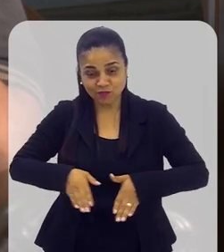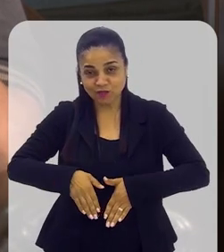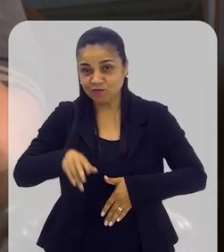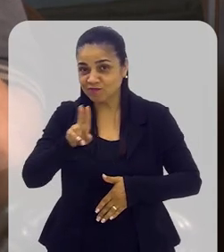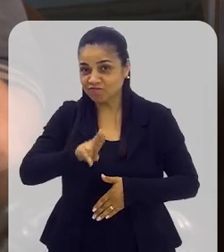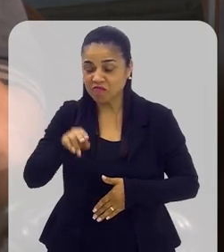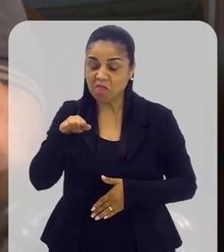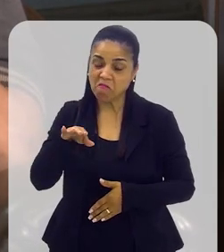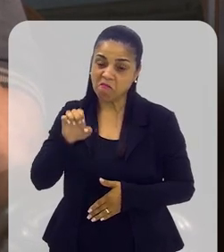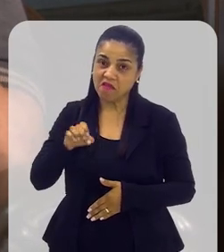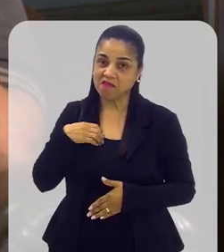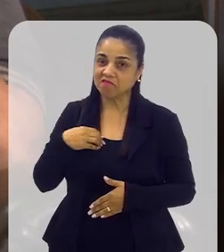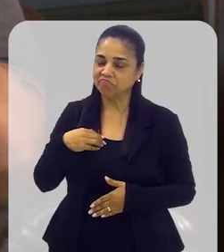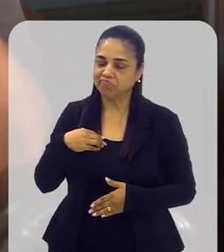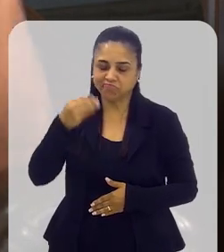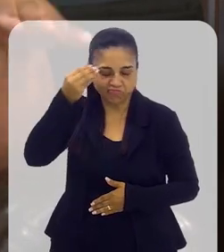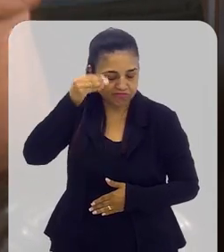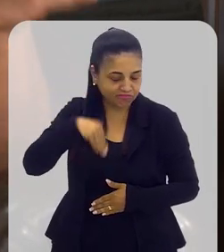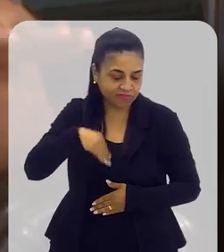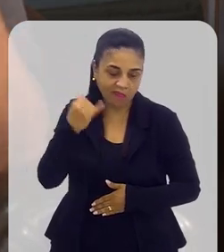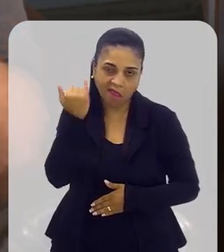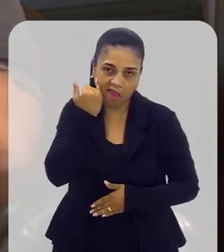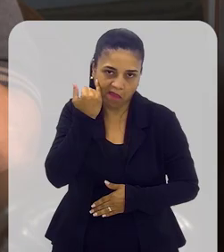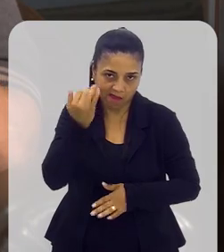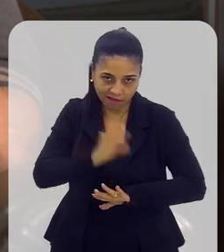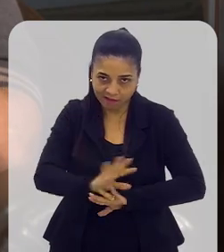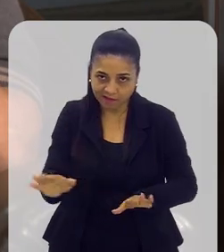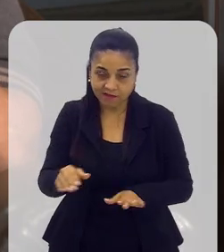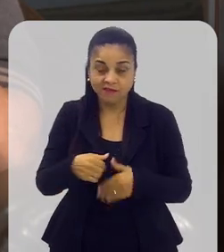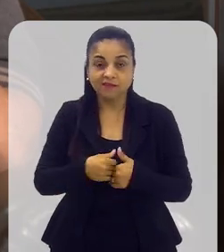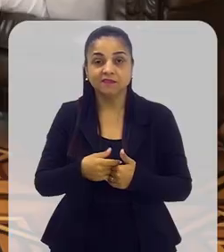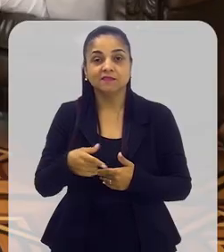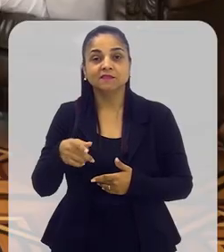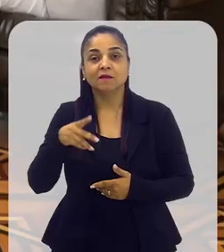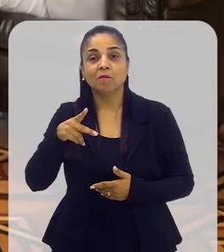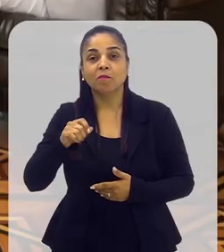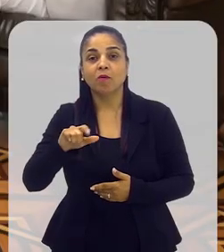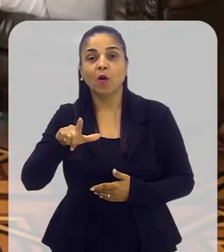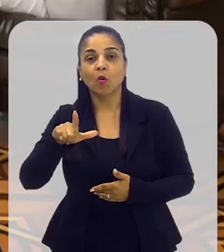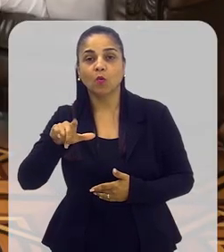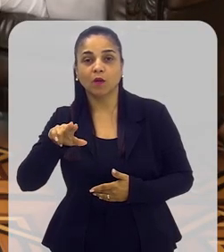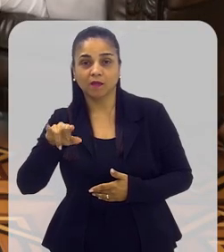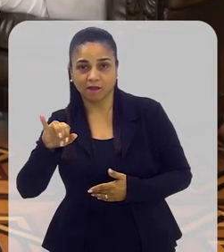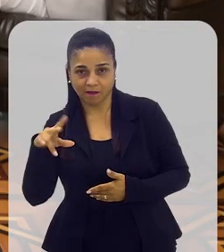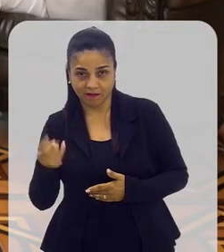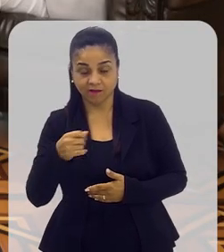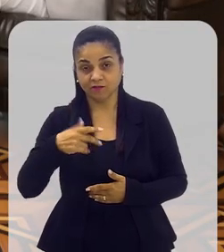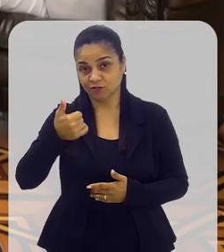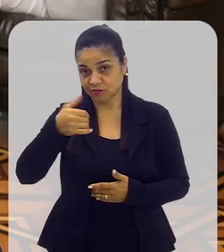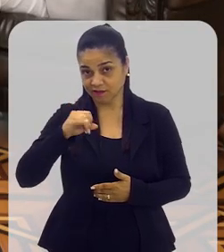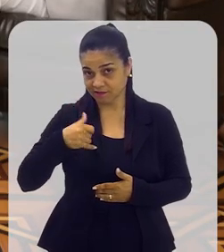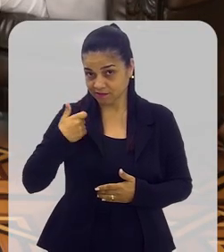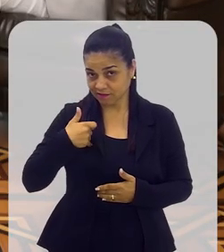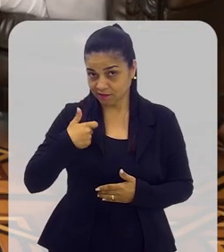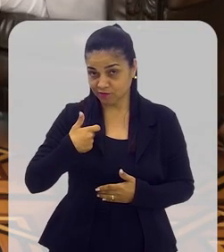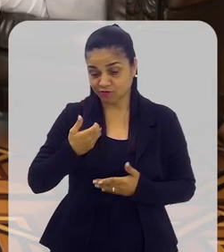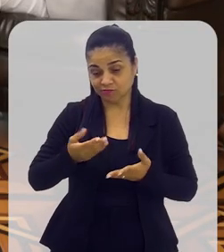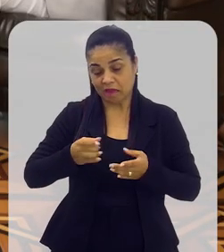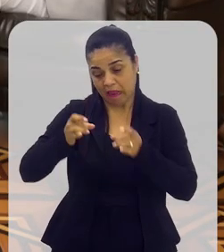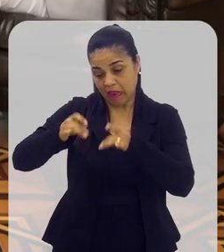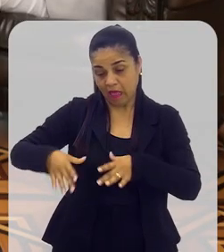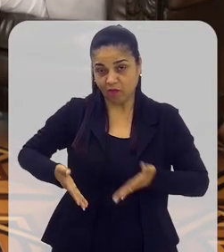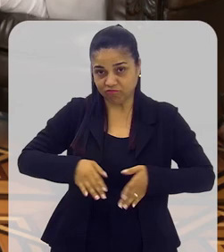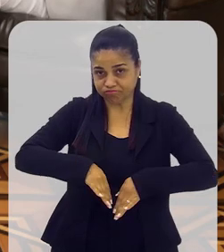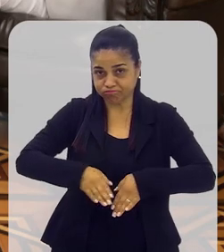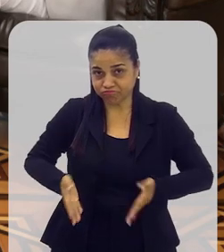A mamãe dela já estava desesperançosa, mas aí fez um milagre, Paulinha largou a fralda. Está aí essa moça grande,